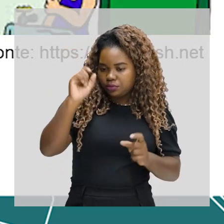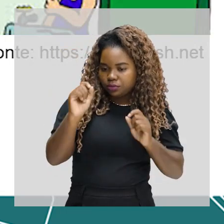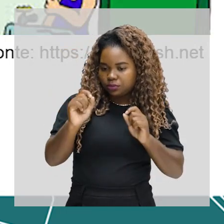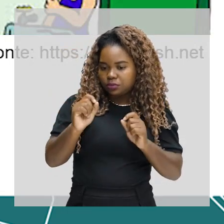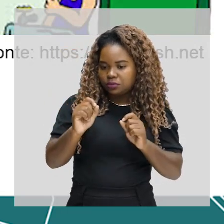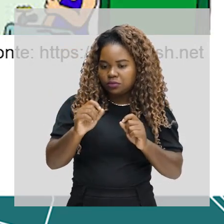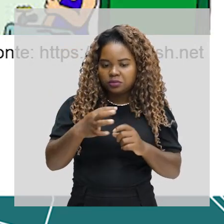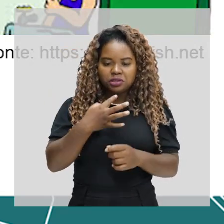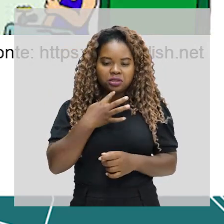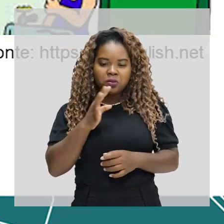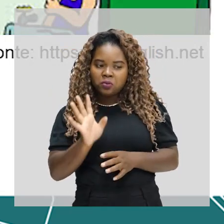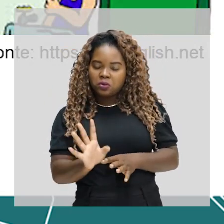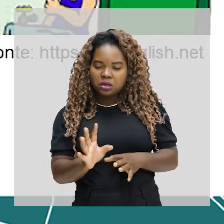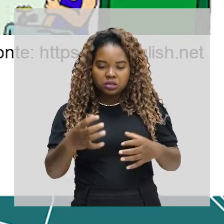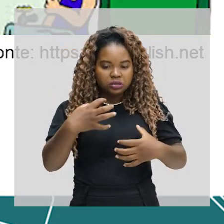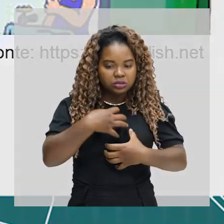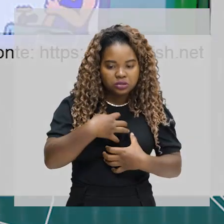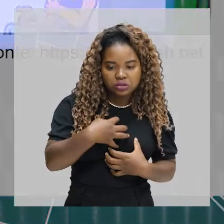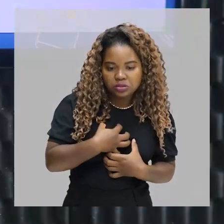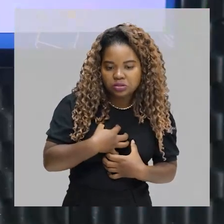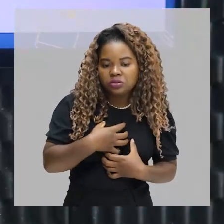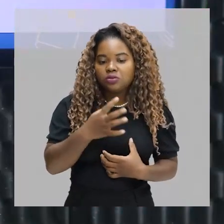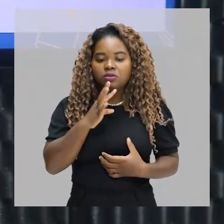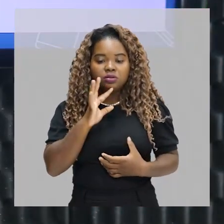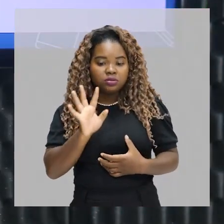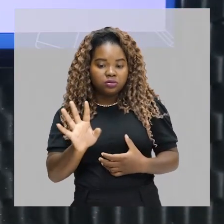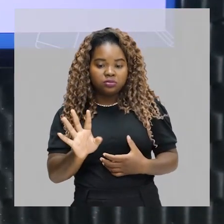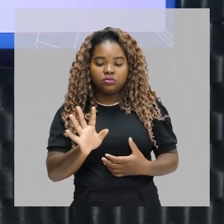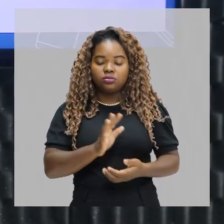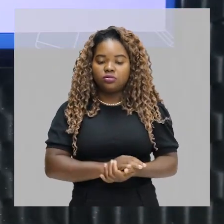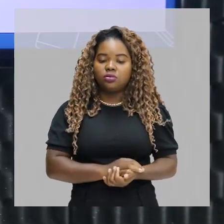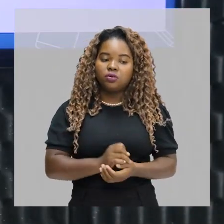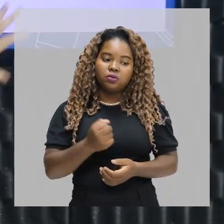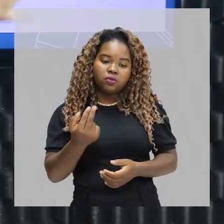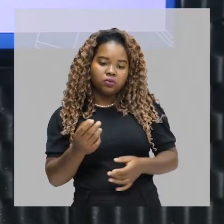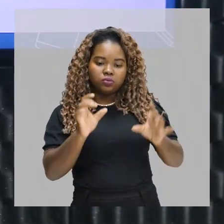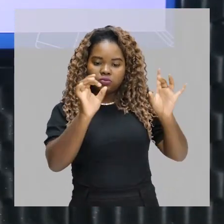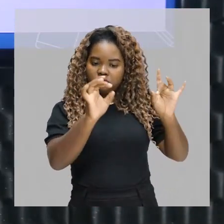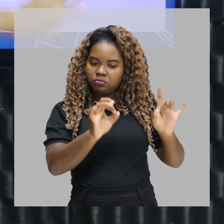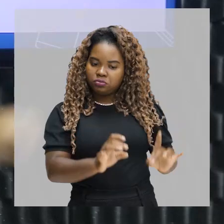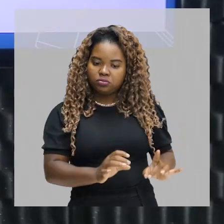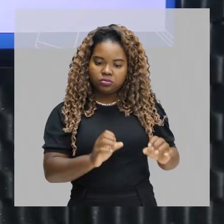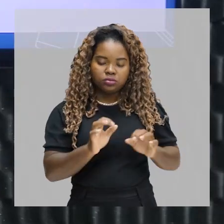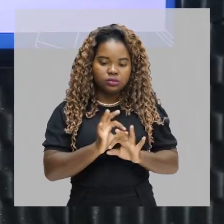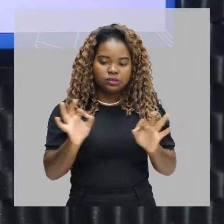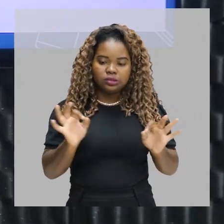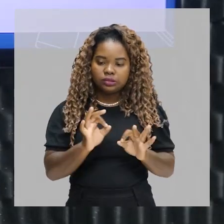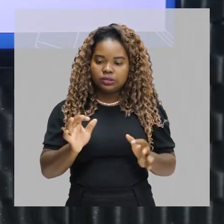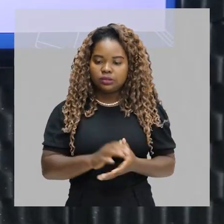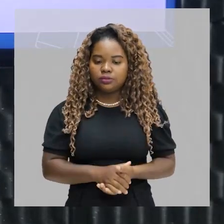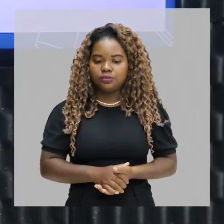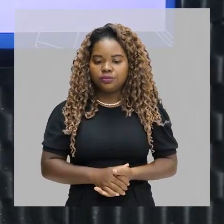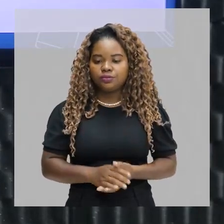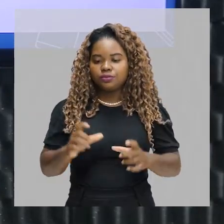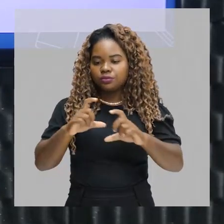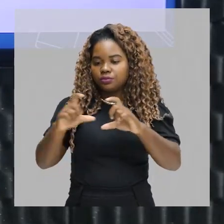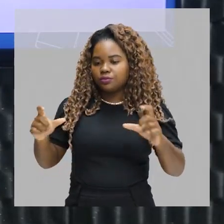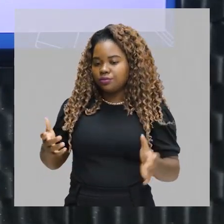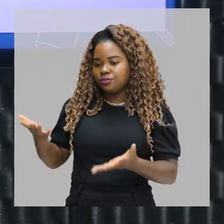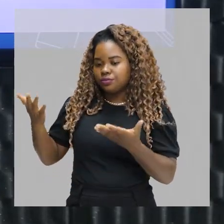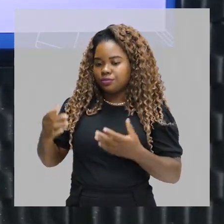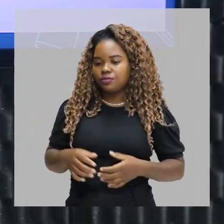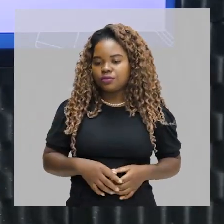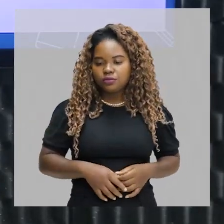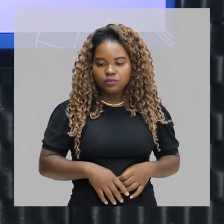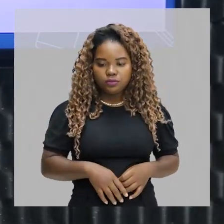algo desconhecido, vago, ou algo que não é específico. Por exemplo, nessa frase, someone is at